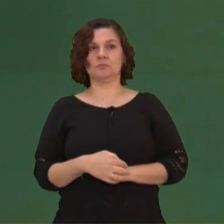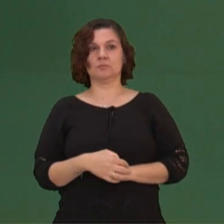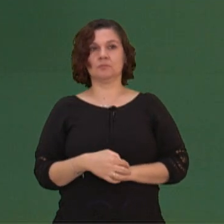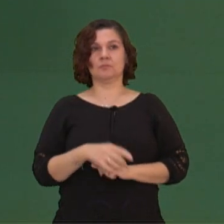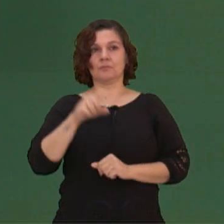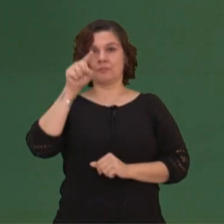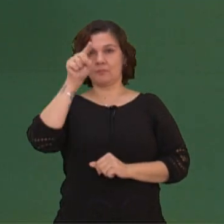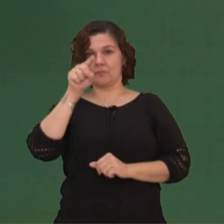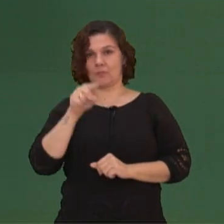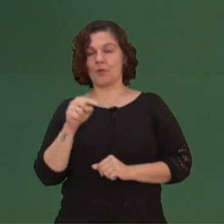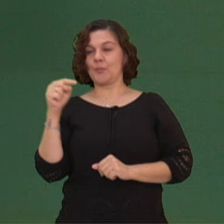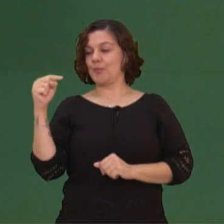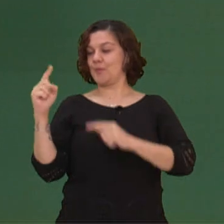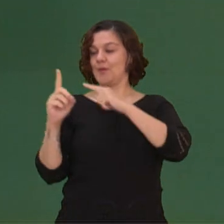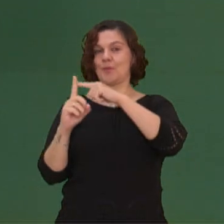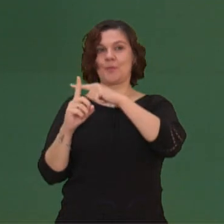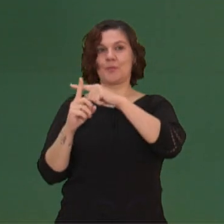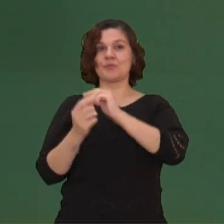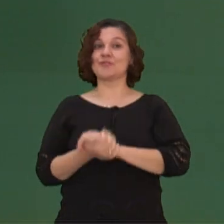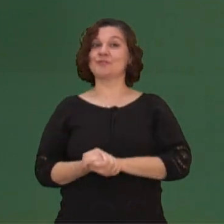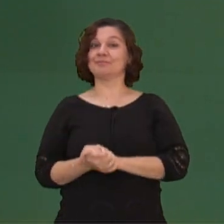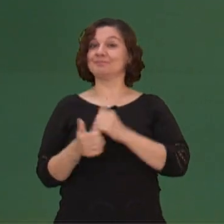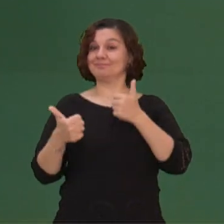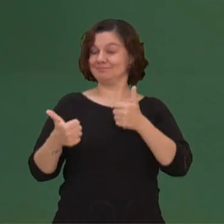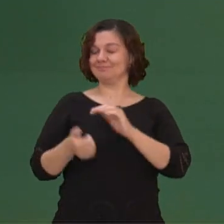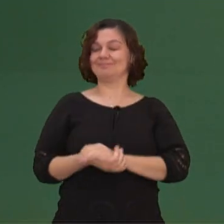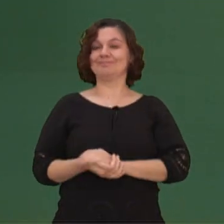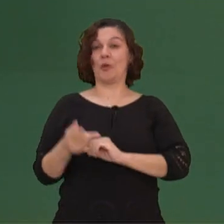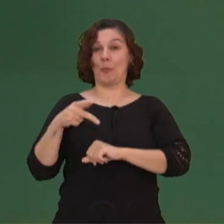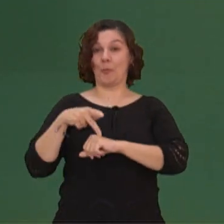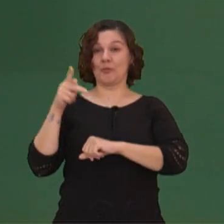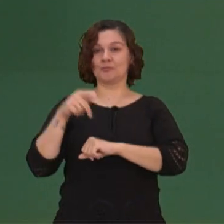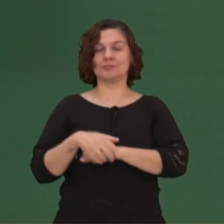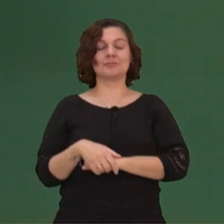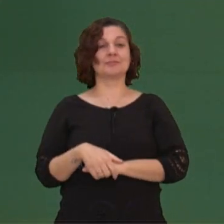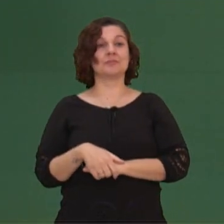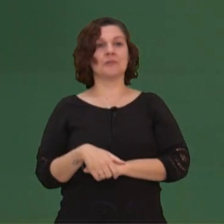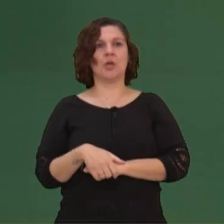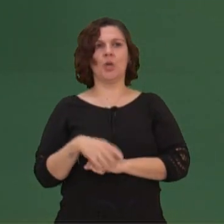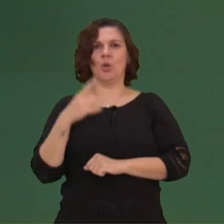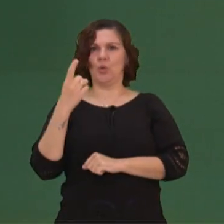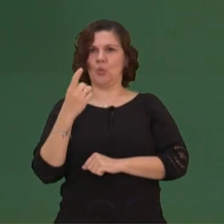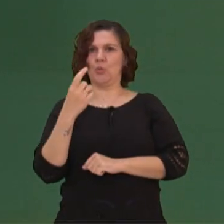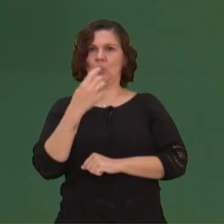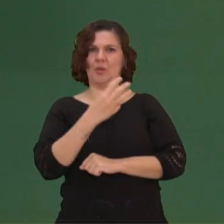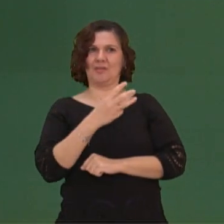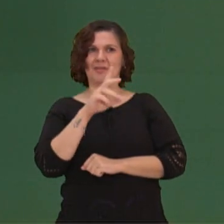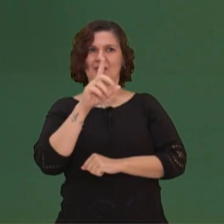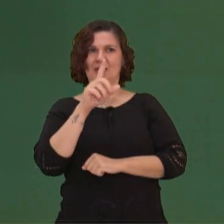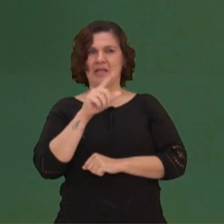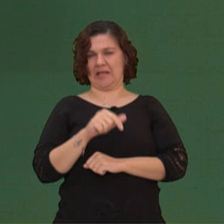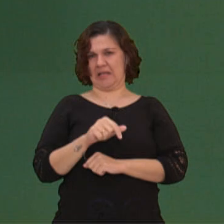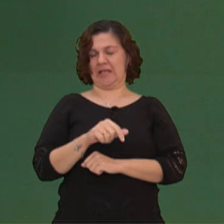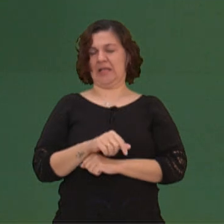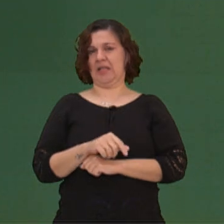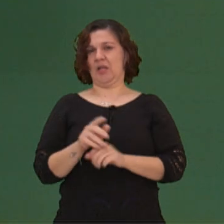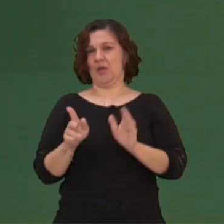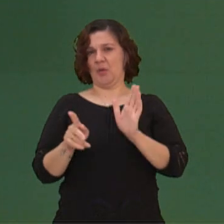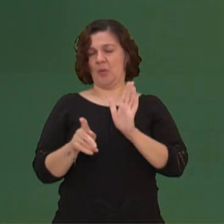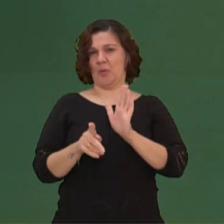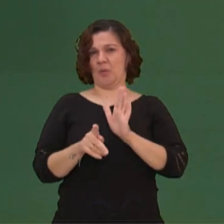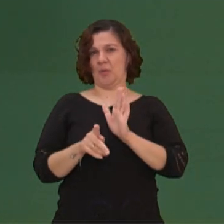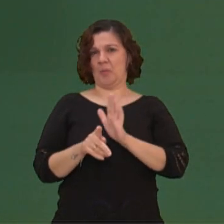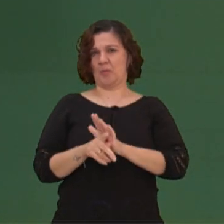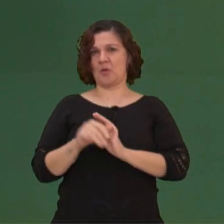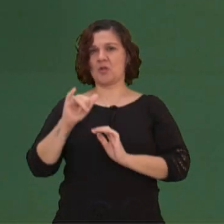de prótons. Maravilha, achei. 1 e 3 são isótopos. Número de prótons